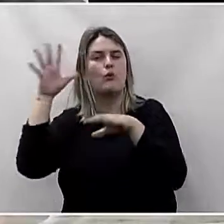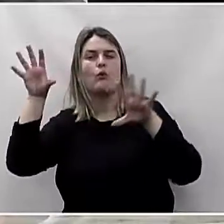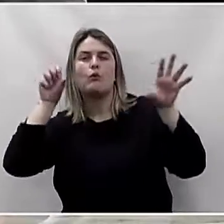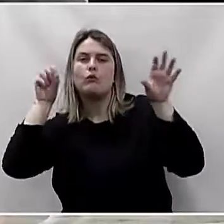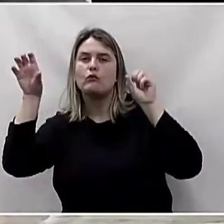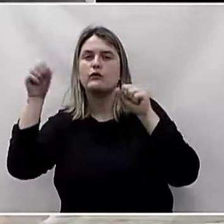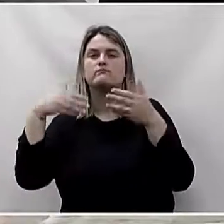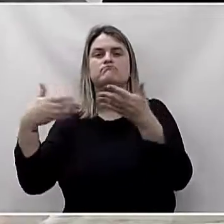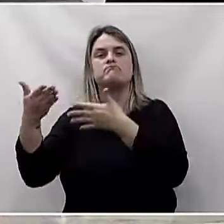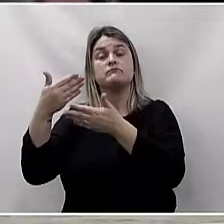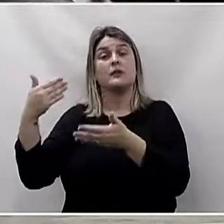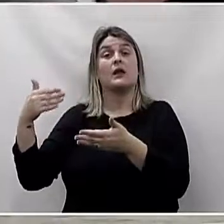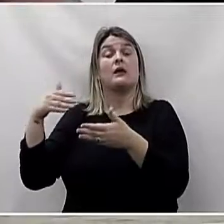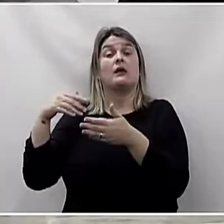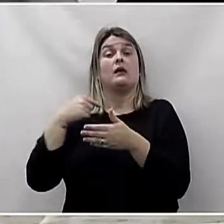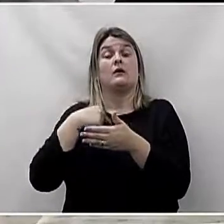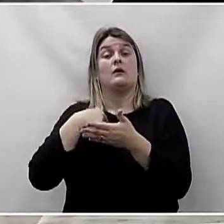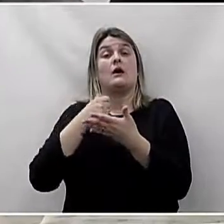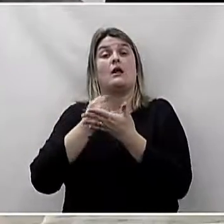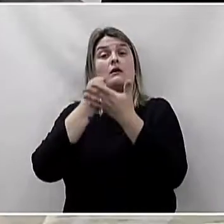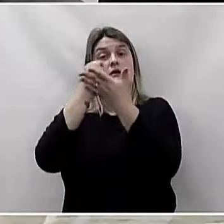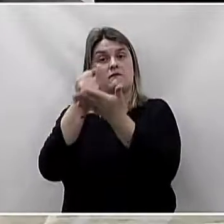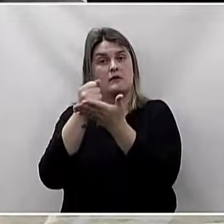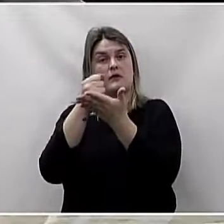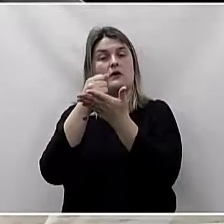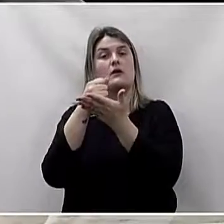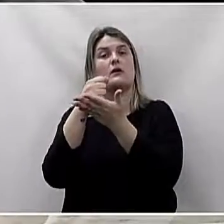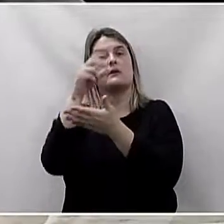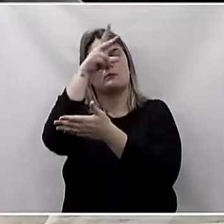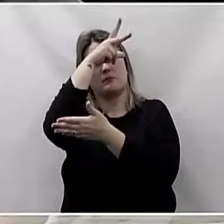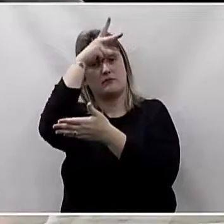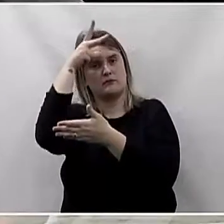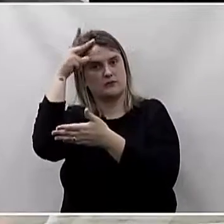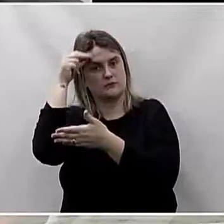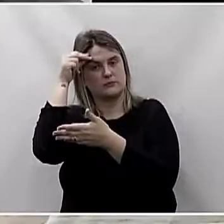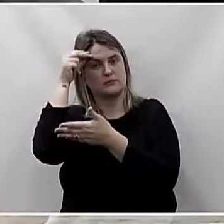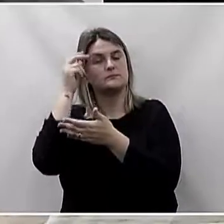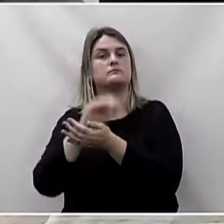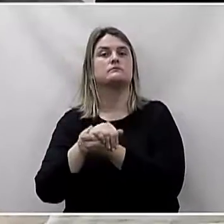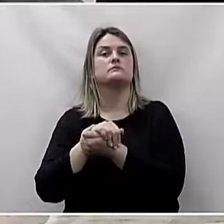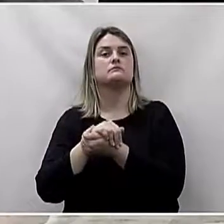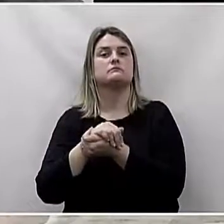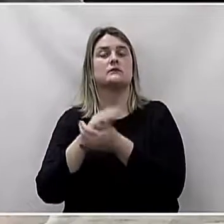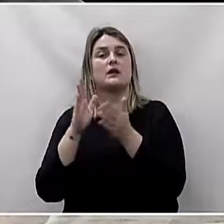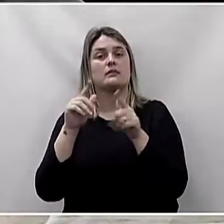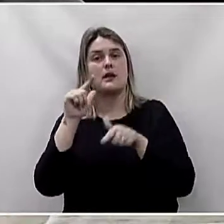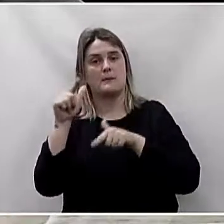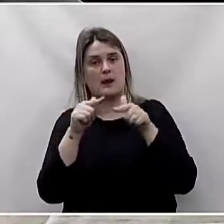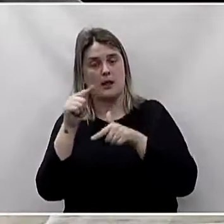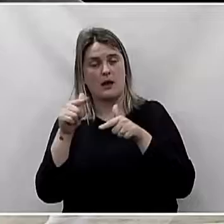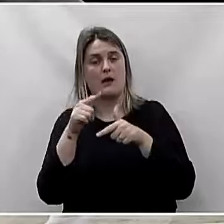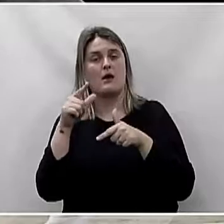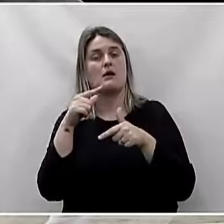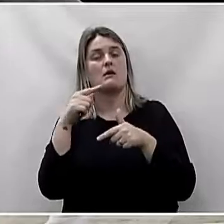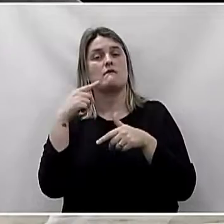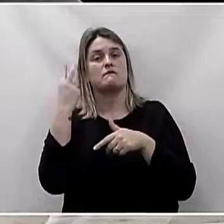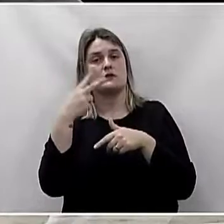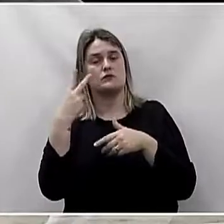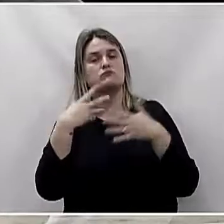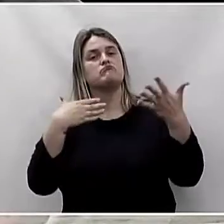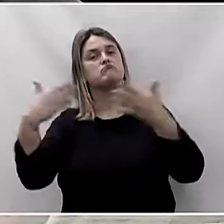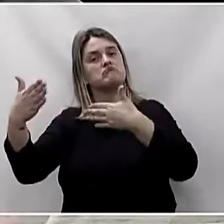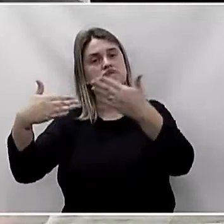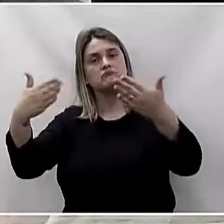anseios vindo a esta casa e levando até o nosso executivo estar Vereador é estar aberto Como eu disse para